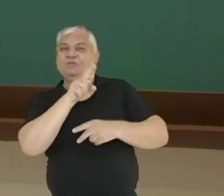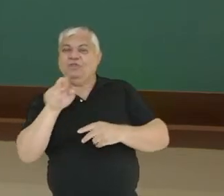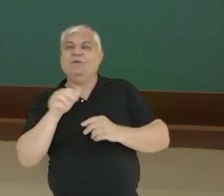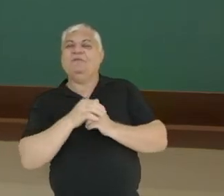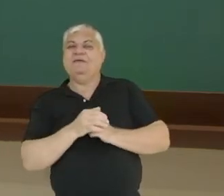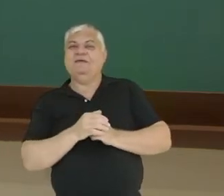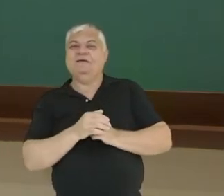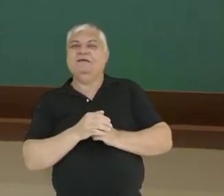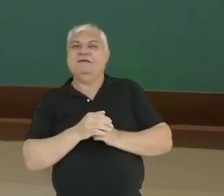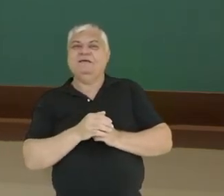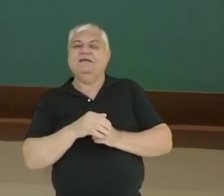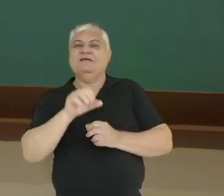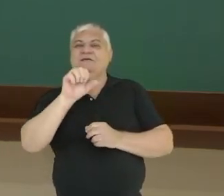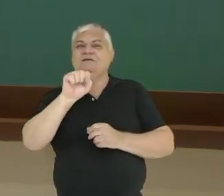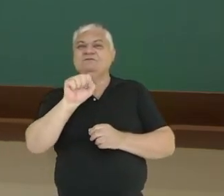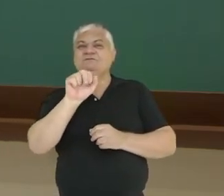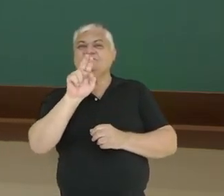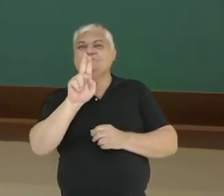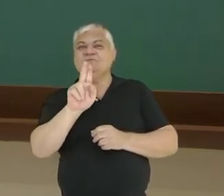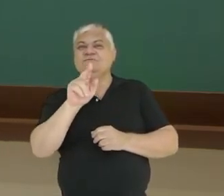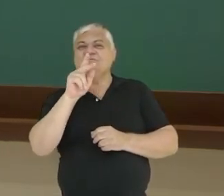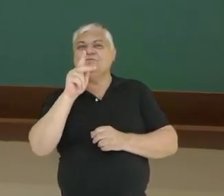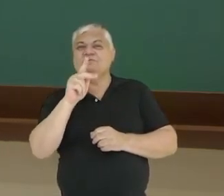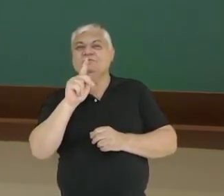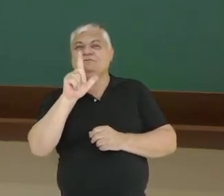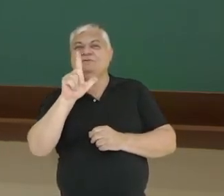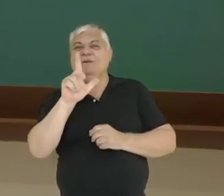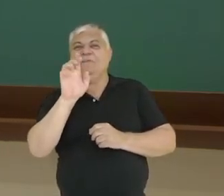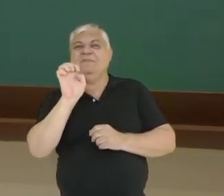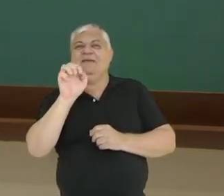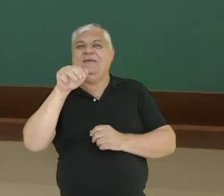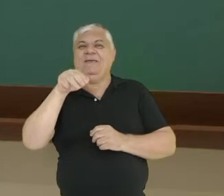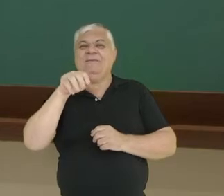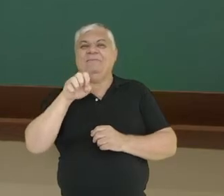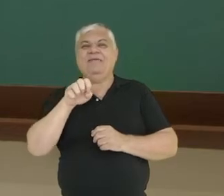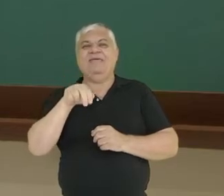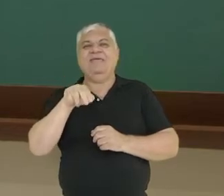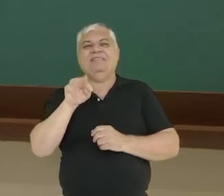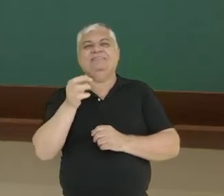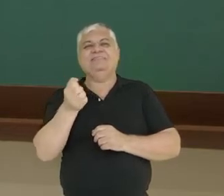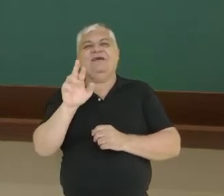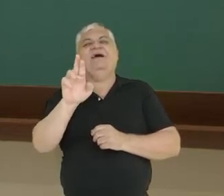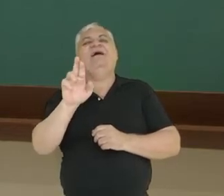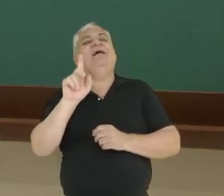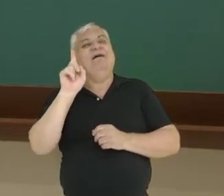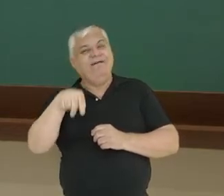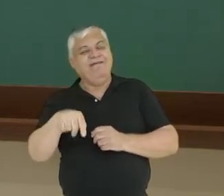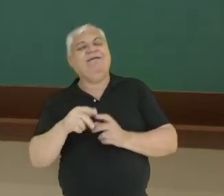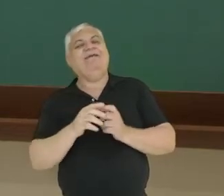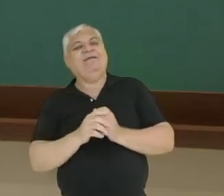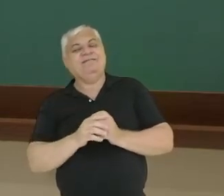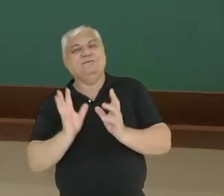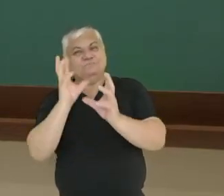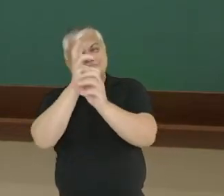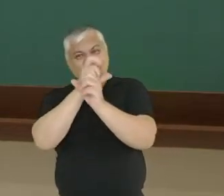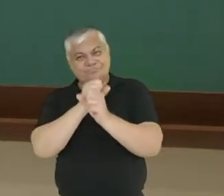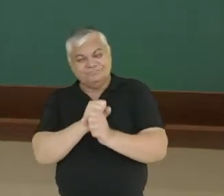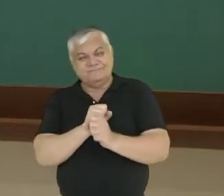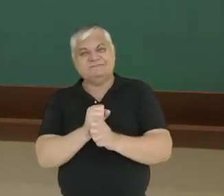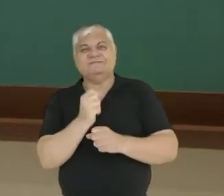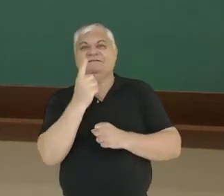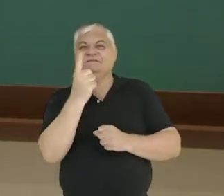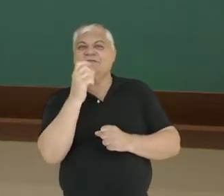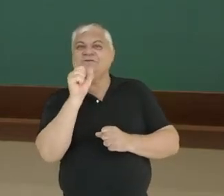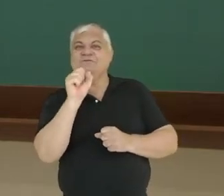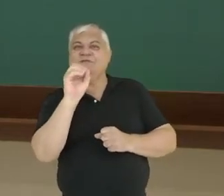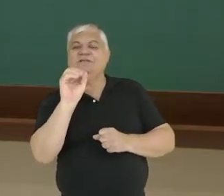ângulos suplementares. Então, a soma deles deve ser igual a 180 graus. Como que você